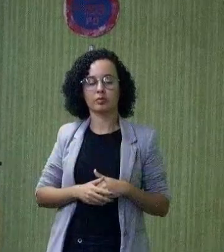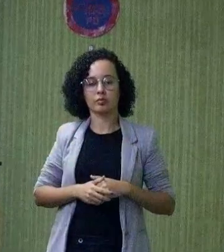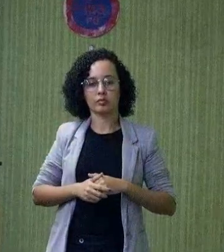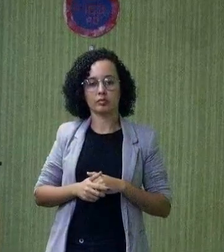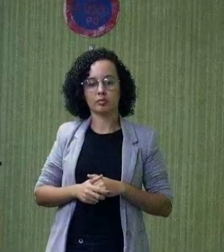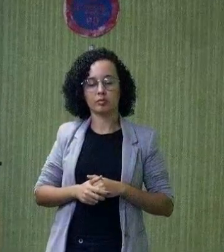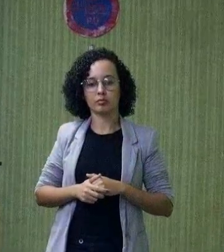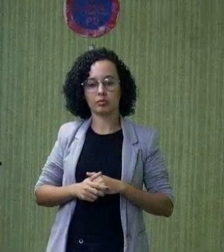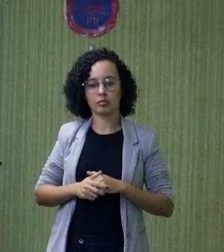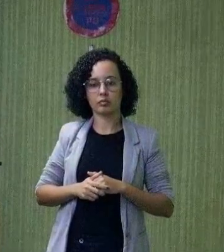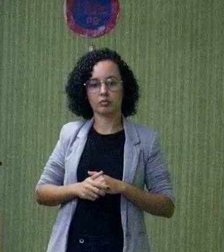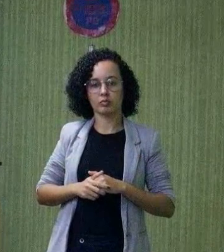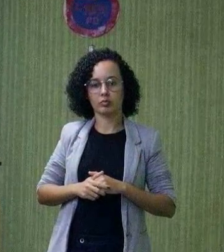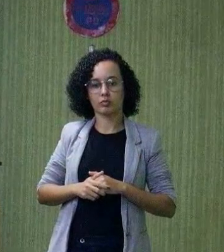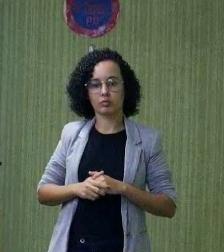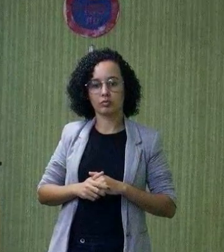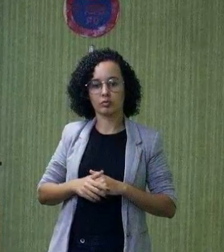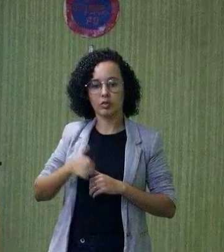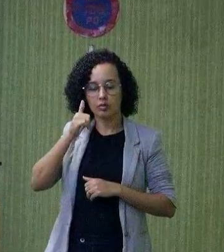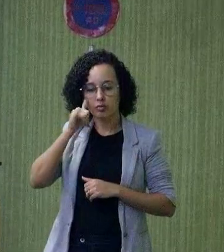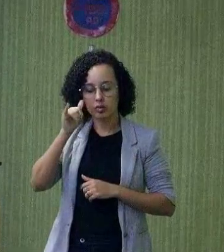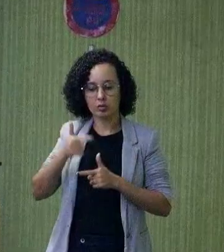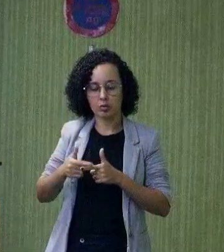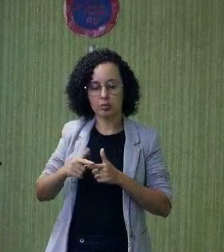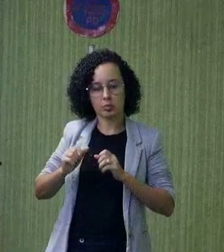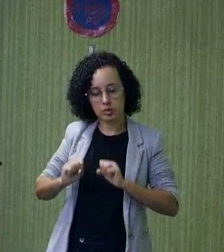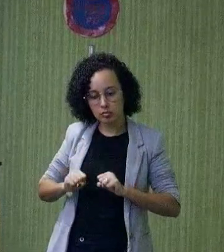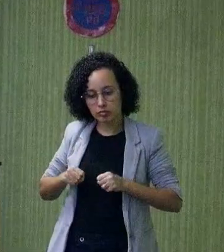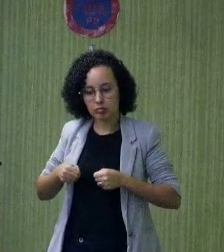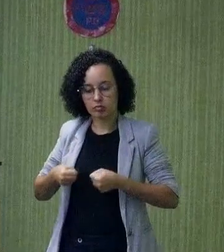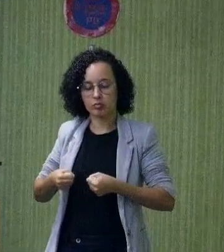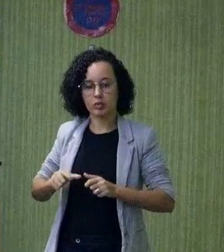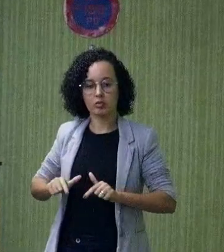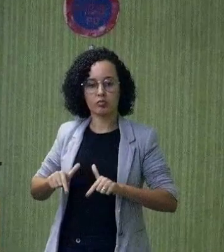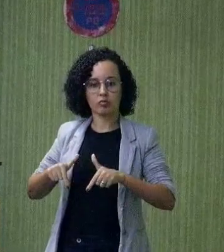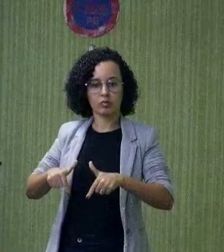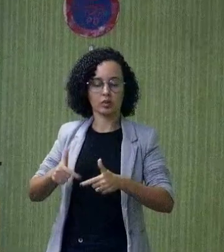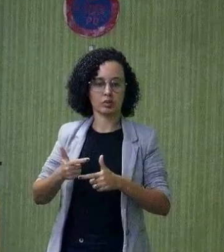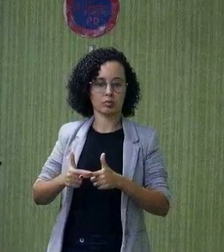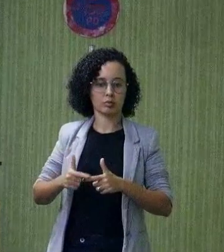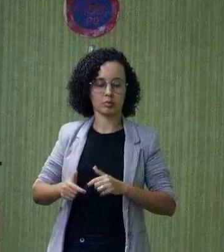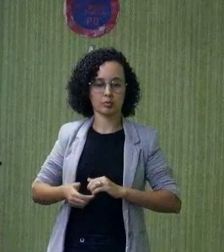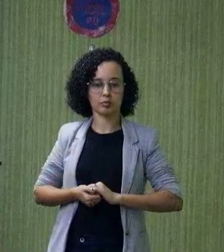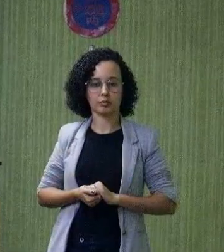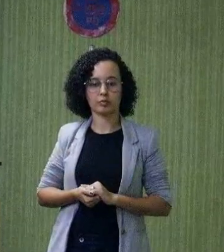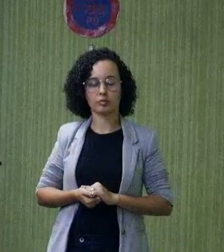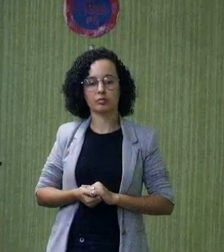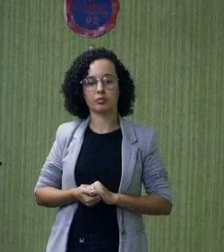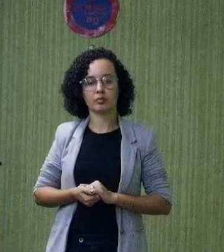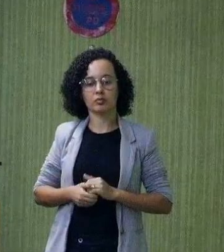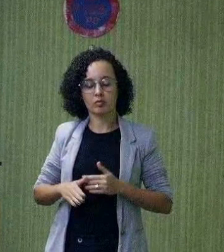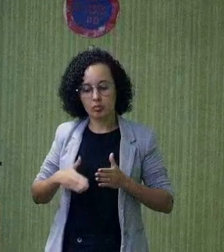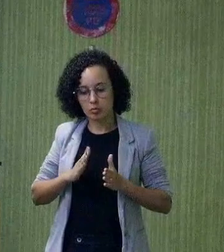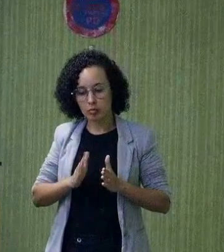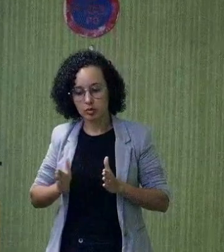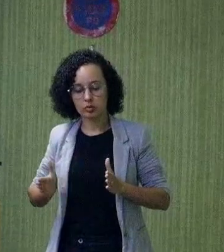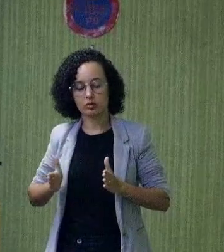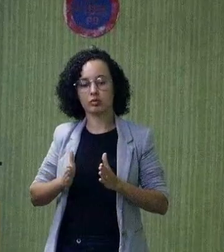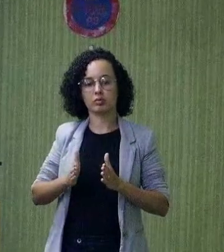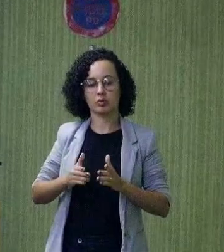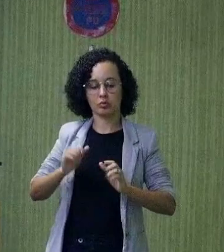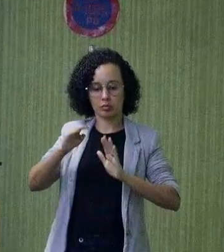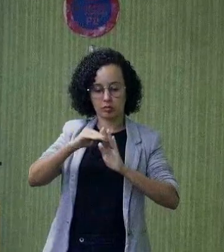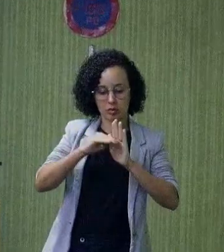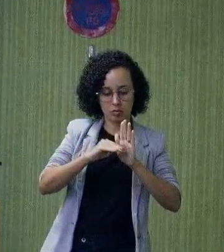enfrentamento dos problemas mapeados a integração do monitoramento e da avaliação no processo tanto de planejamento quanto da